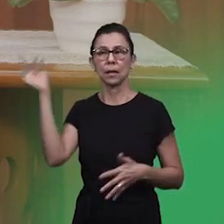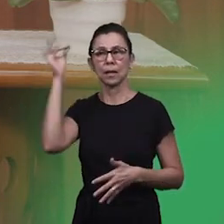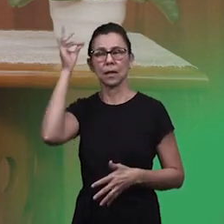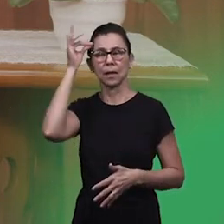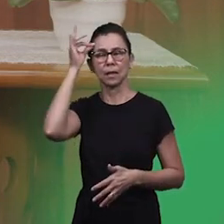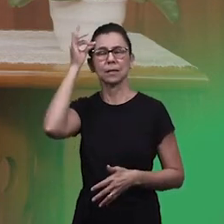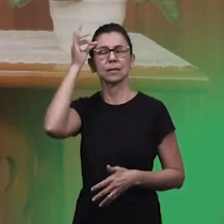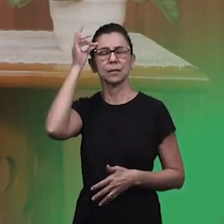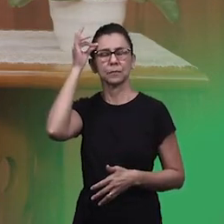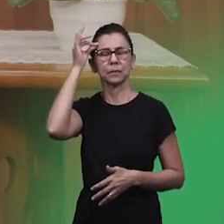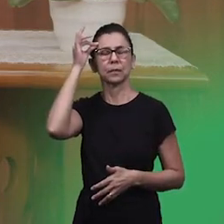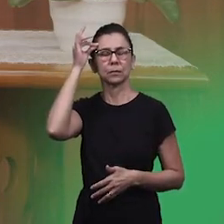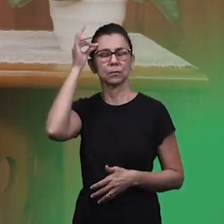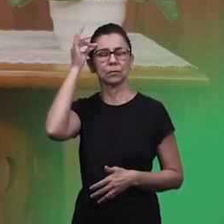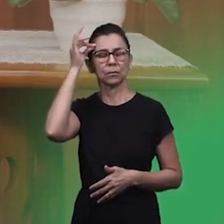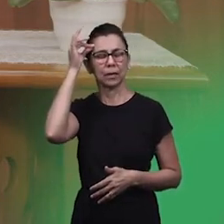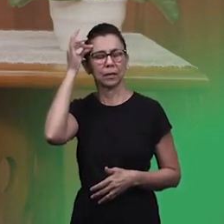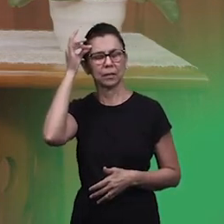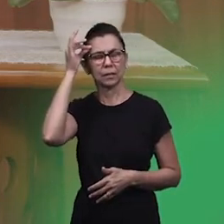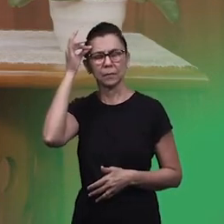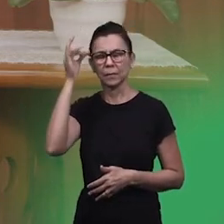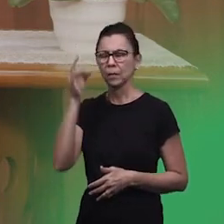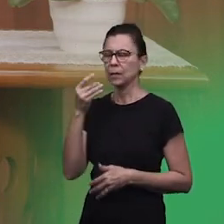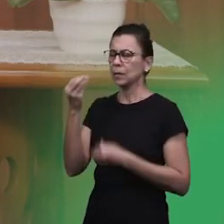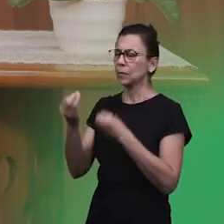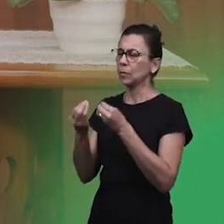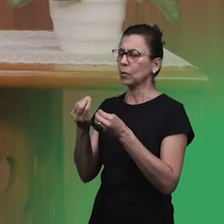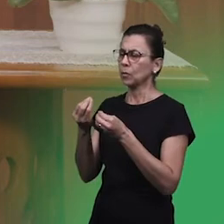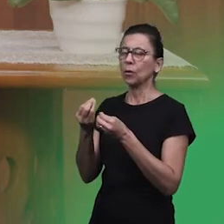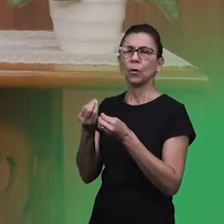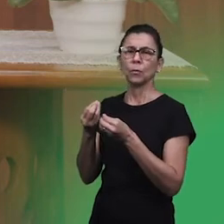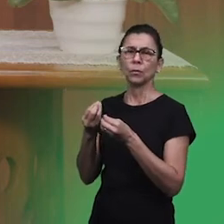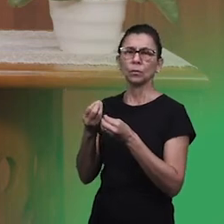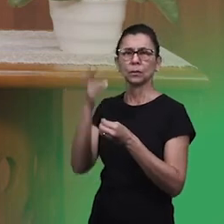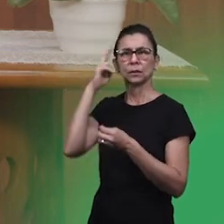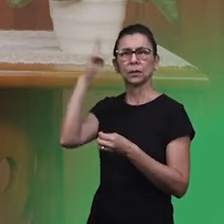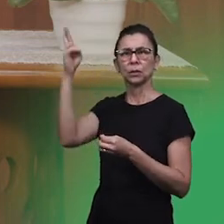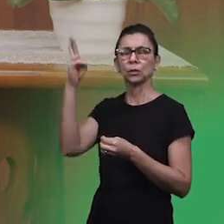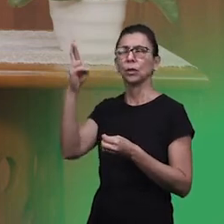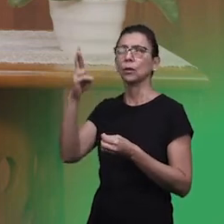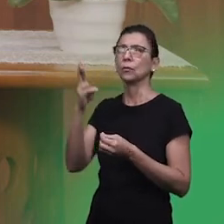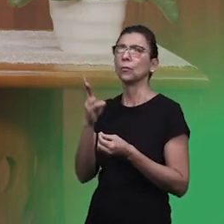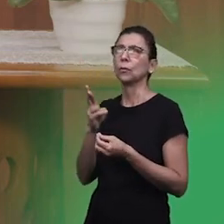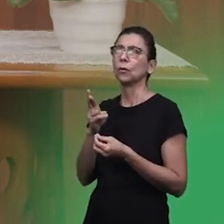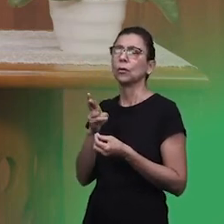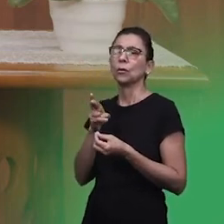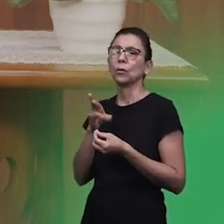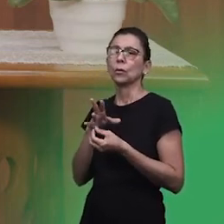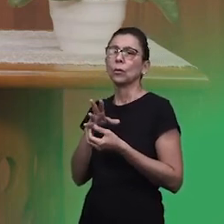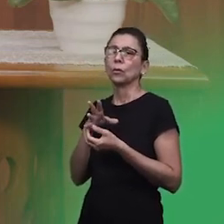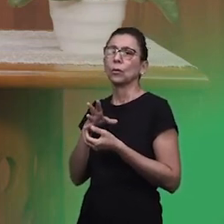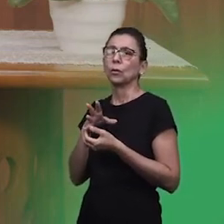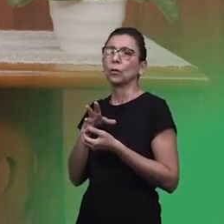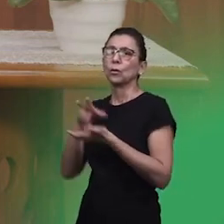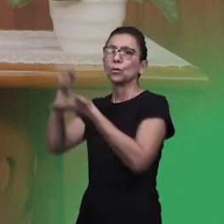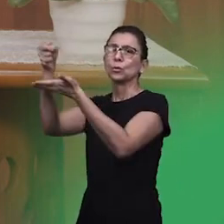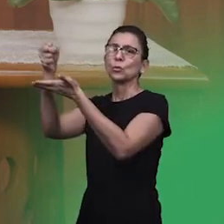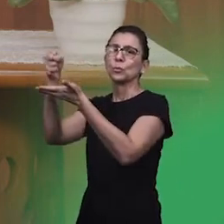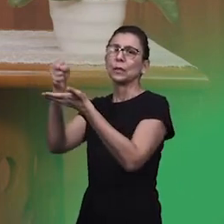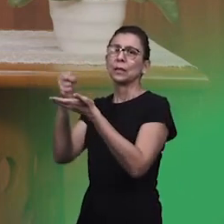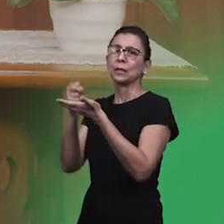para ele. Sobe aqui. Senhor, como eu vou subir? Abra o seu coração. Você pode dizer agora, Senhor, eu